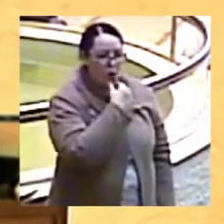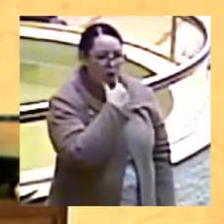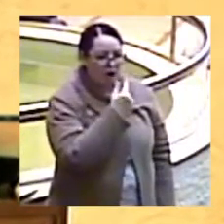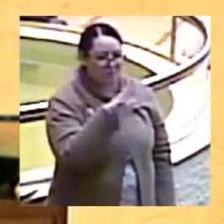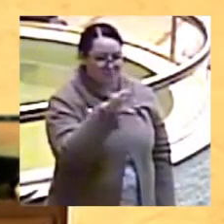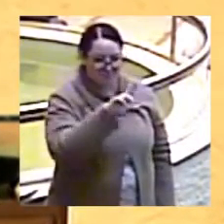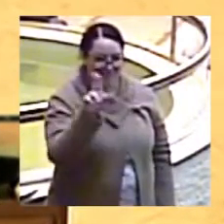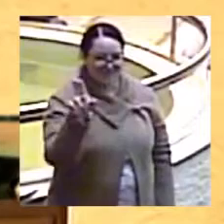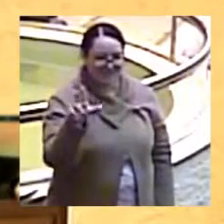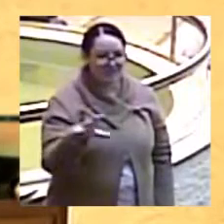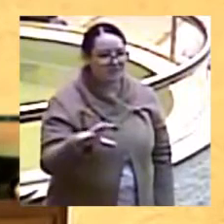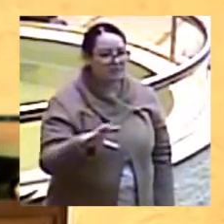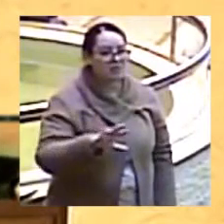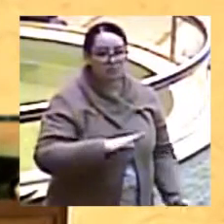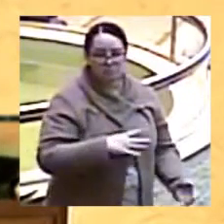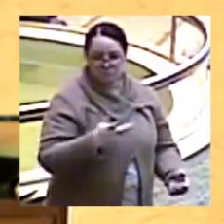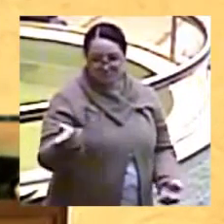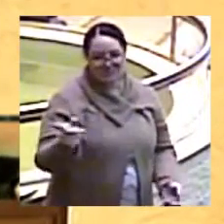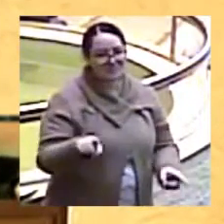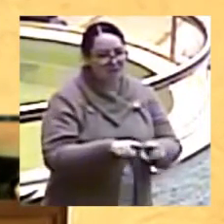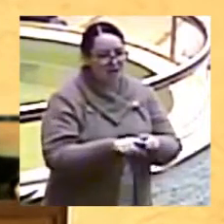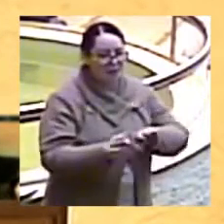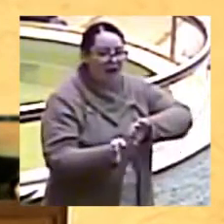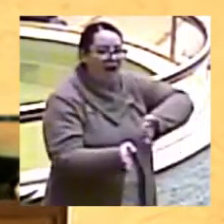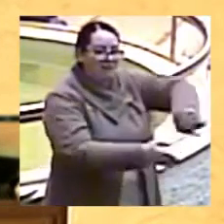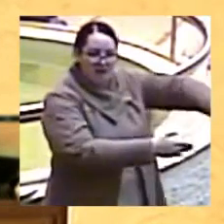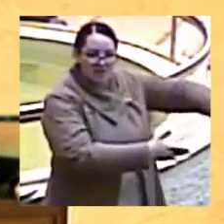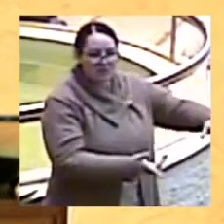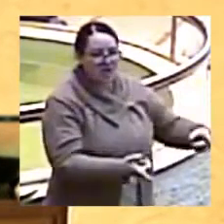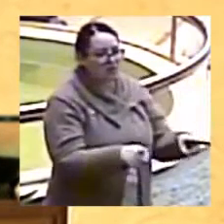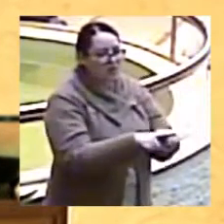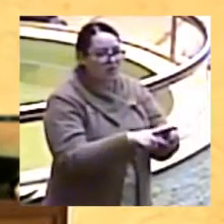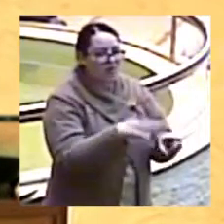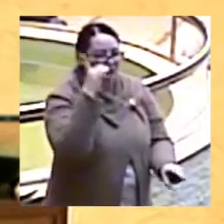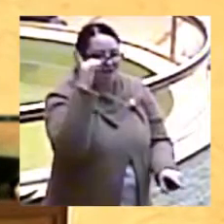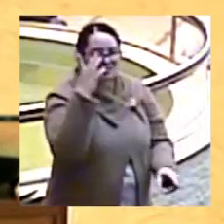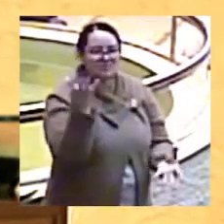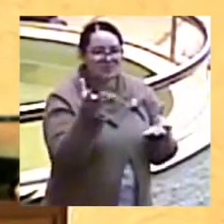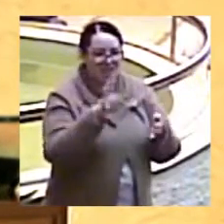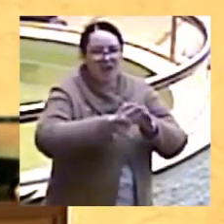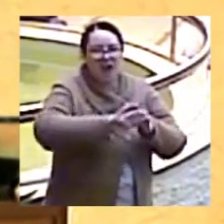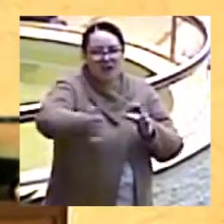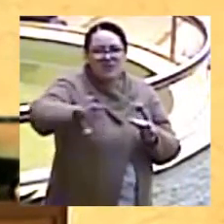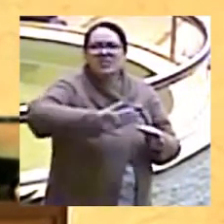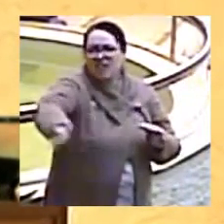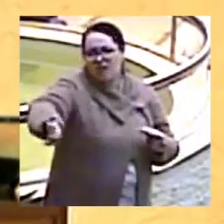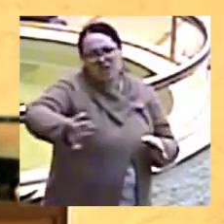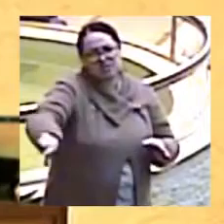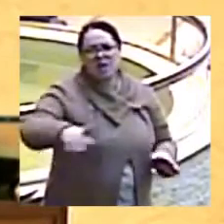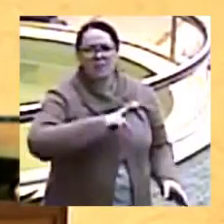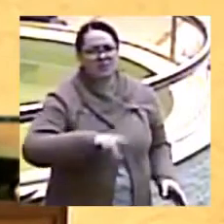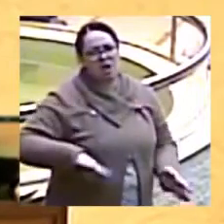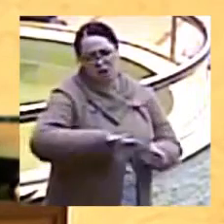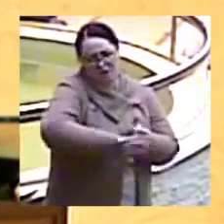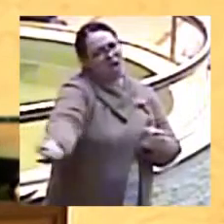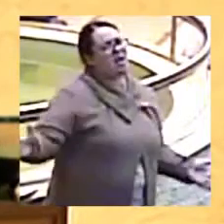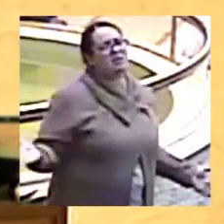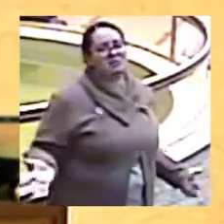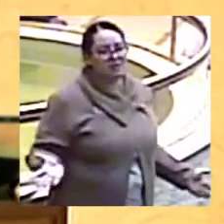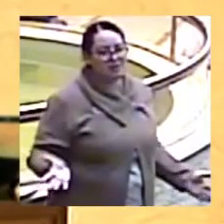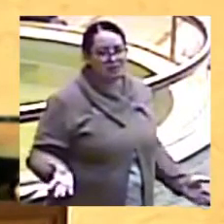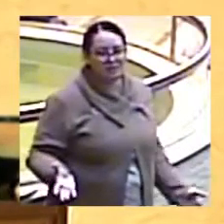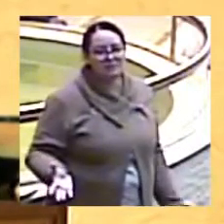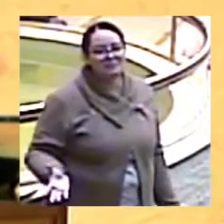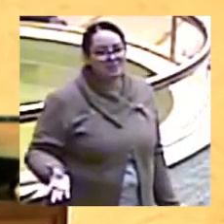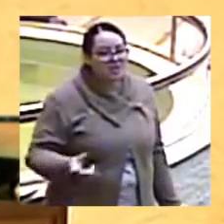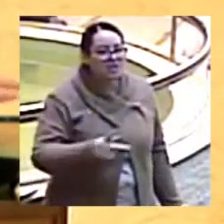Em outro país, provavelmente, isso não teria acontecido. Ele já teria sido afastado há muito tempo,